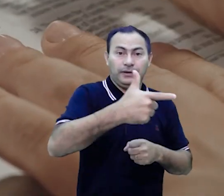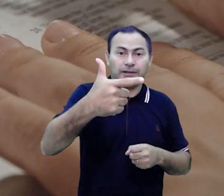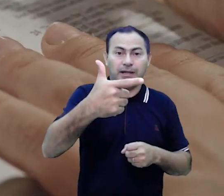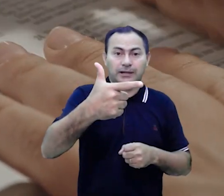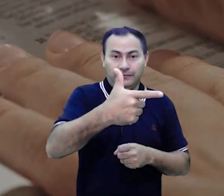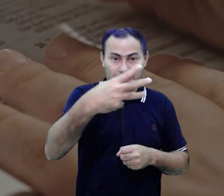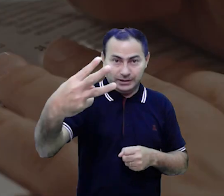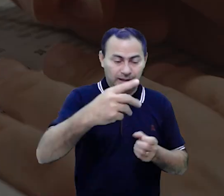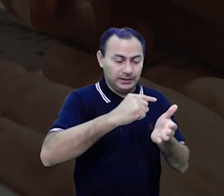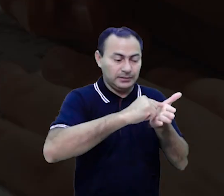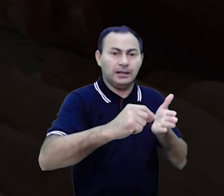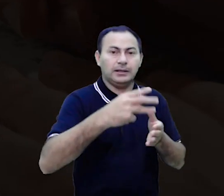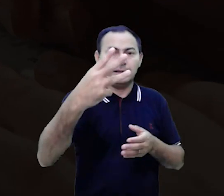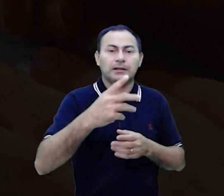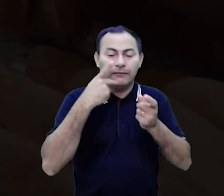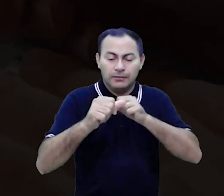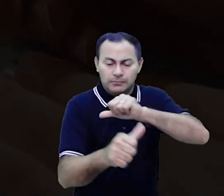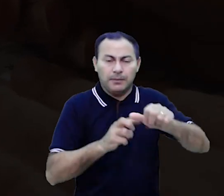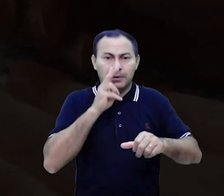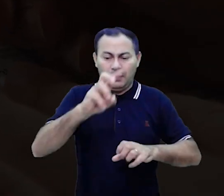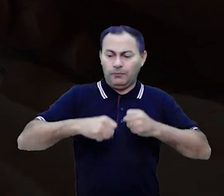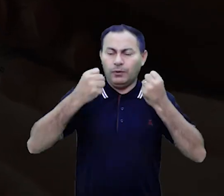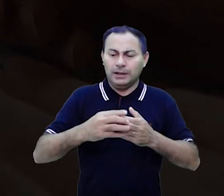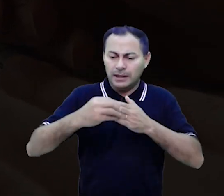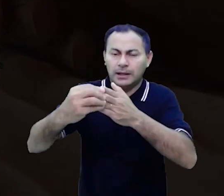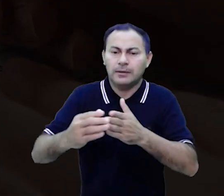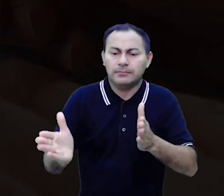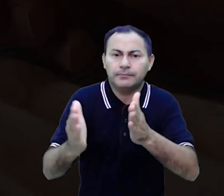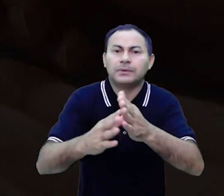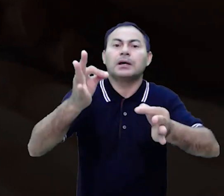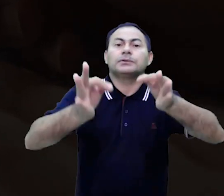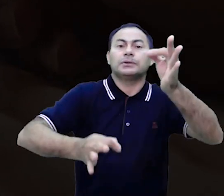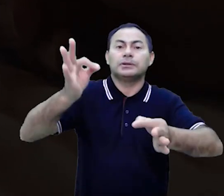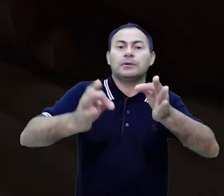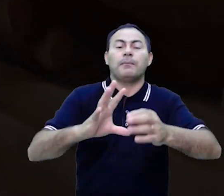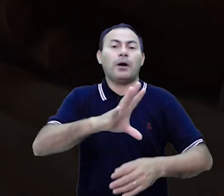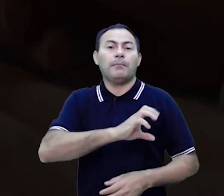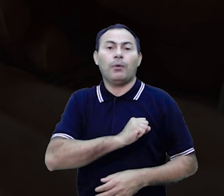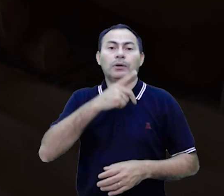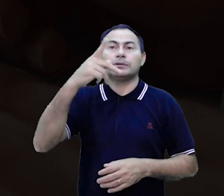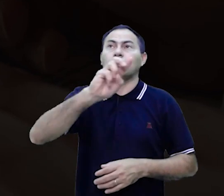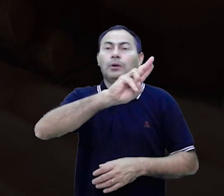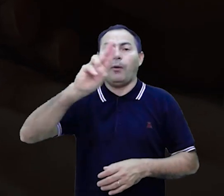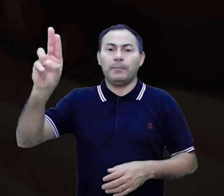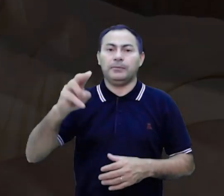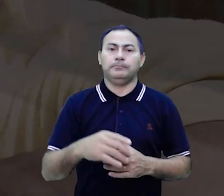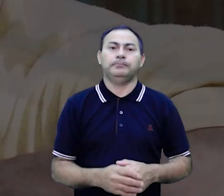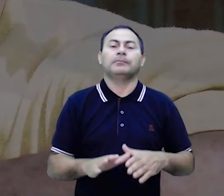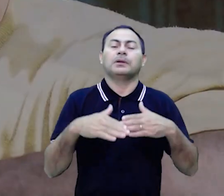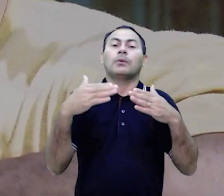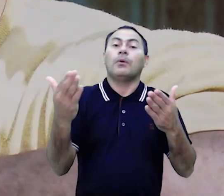verso 3, em que Davi diz: restaura-me o vigor, guia-me nas veredas da justiça por amor do seu